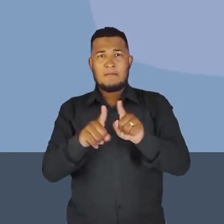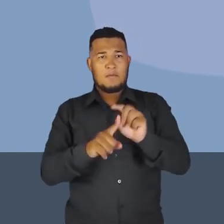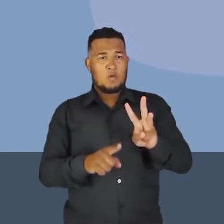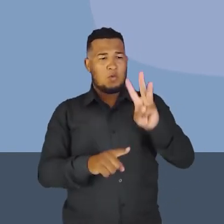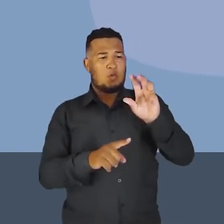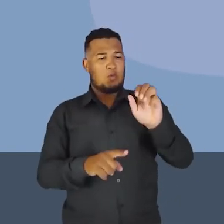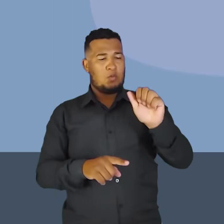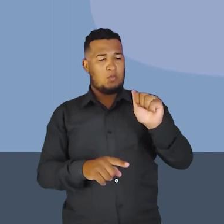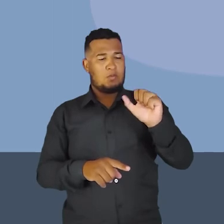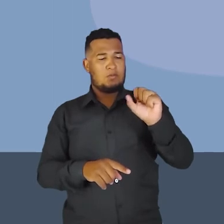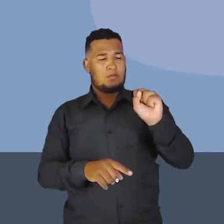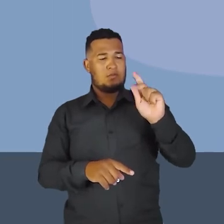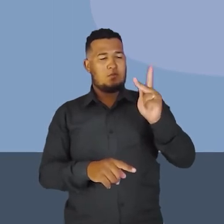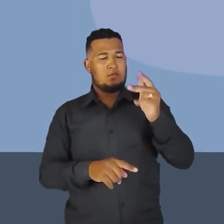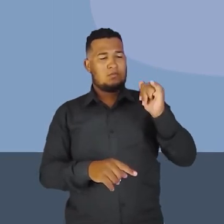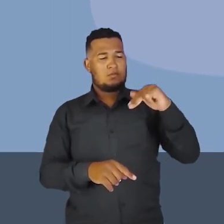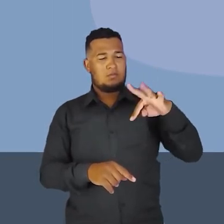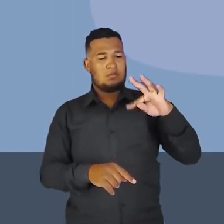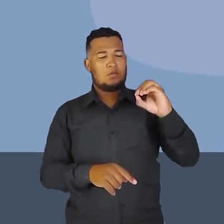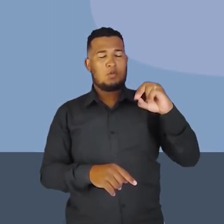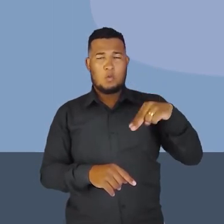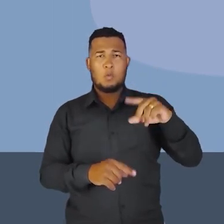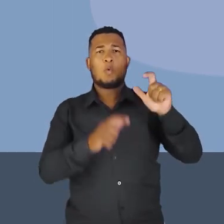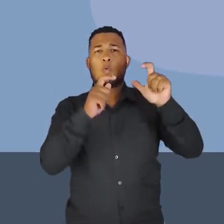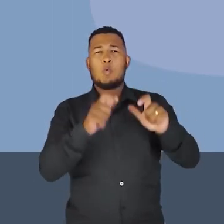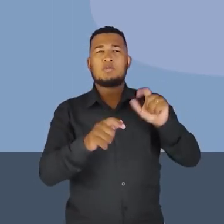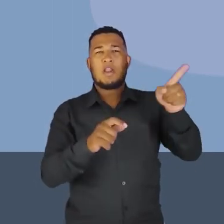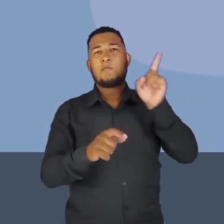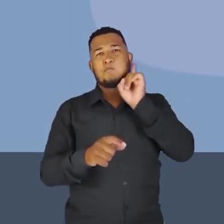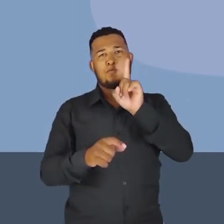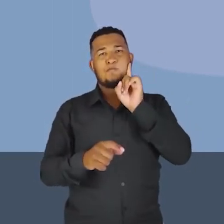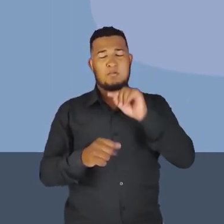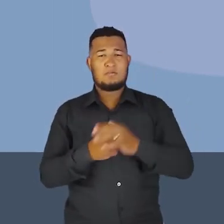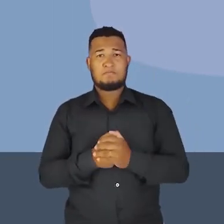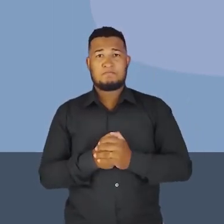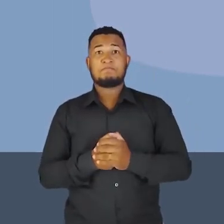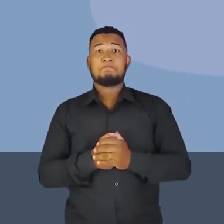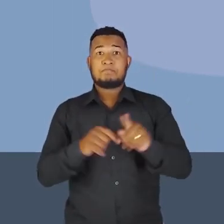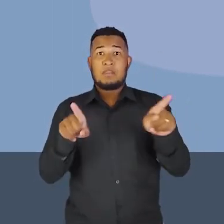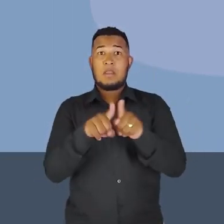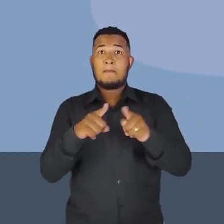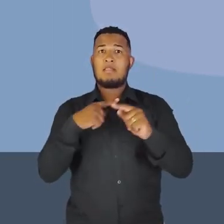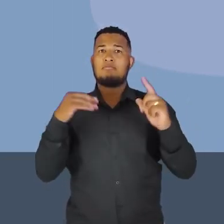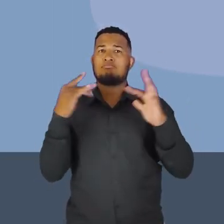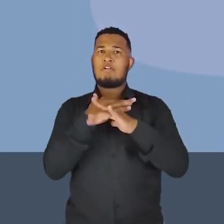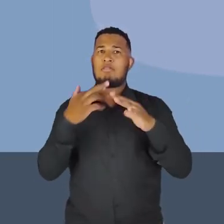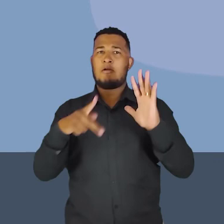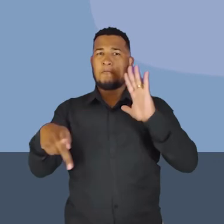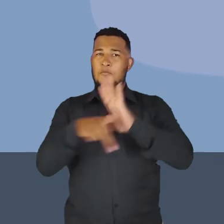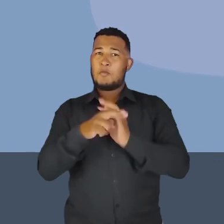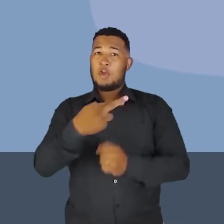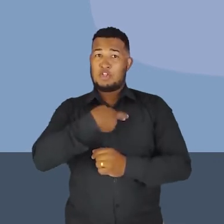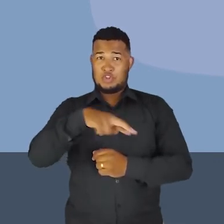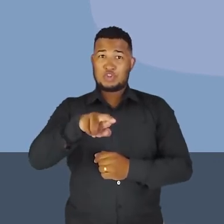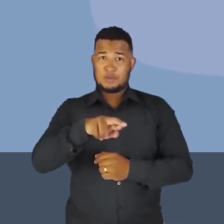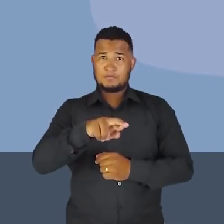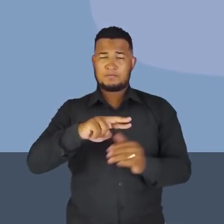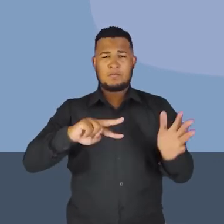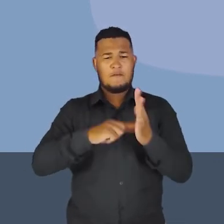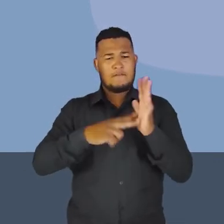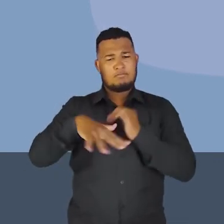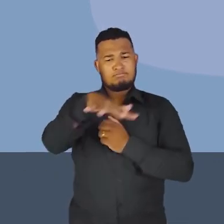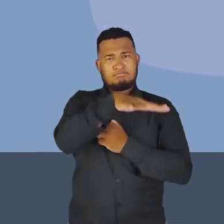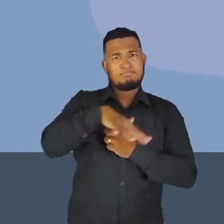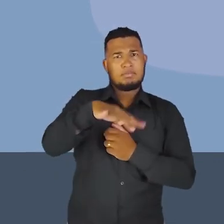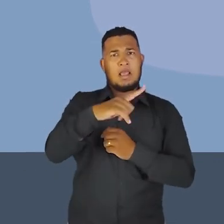A próxima, características são as cidades religiosas, de acordo com o que está na imagem aí, São formações urbanas que